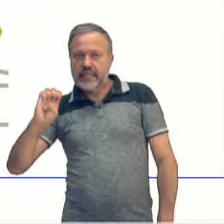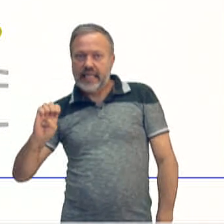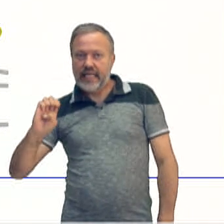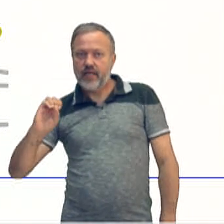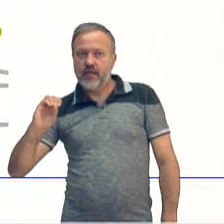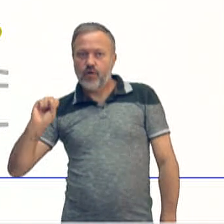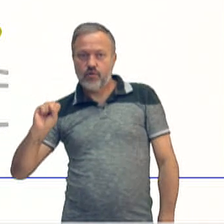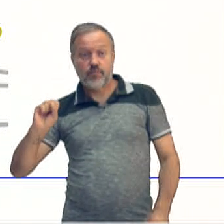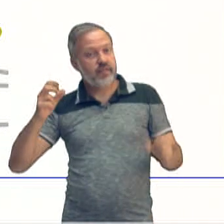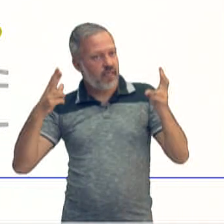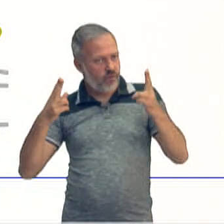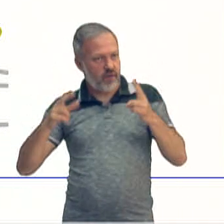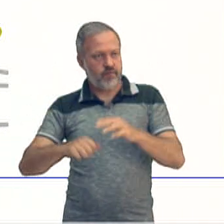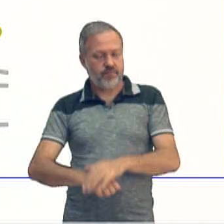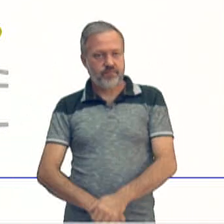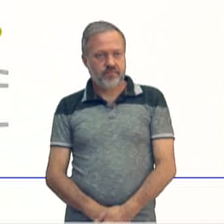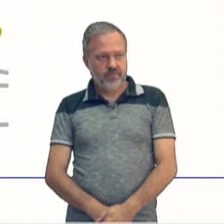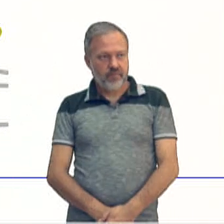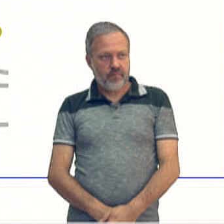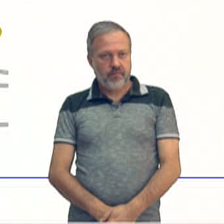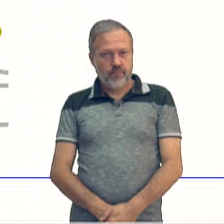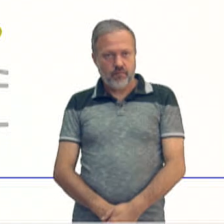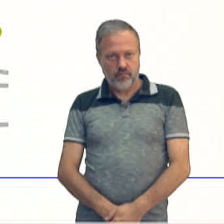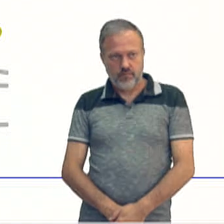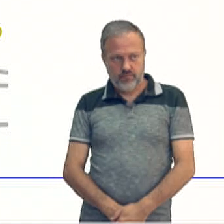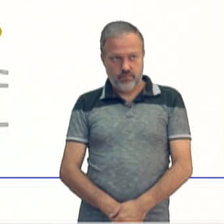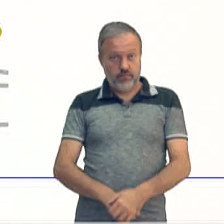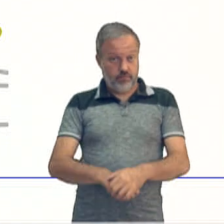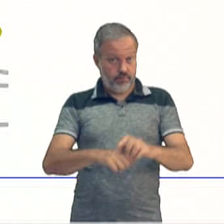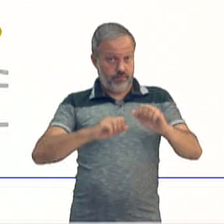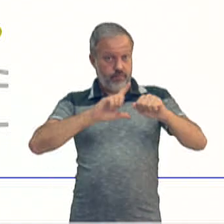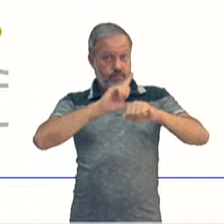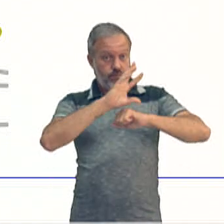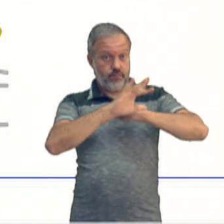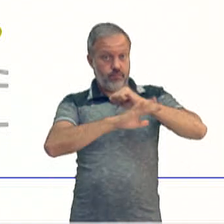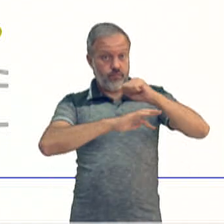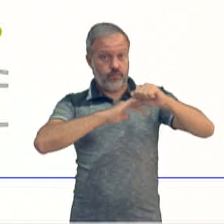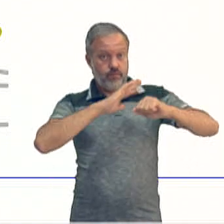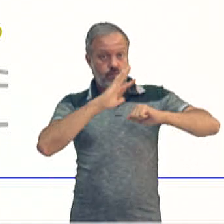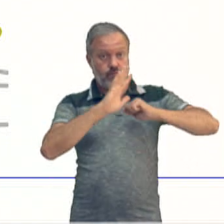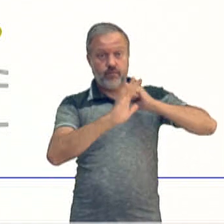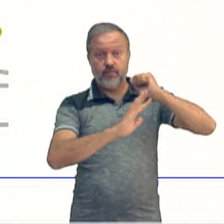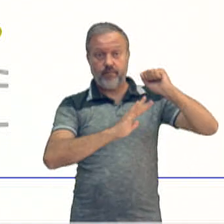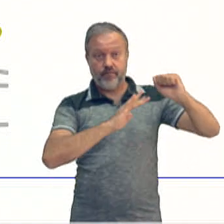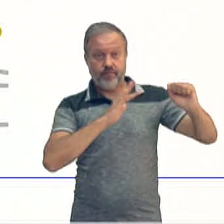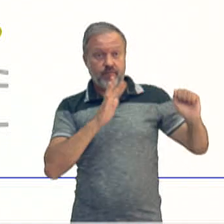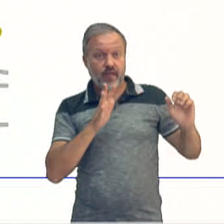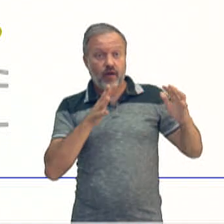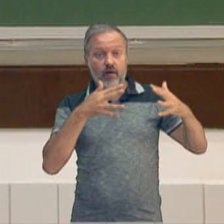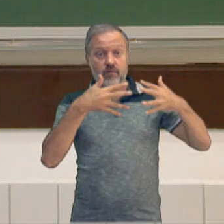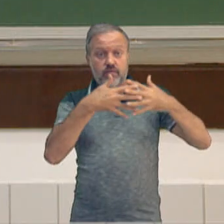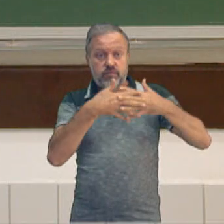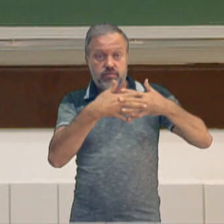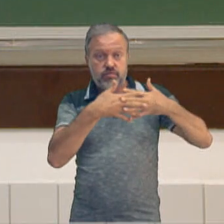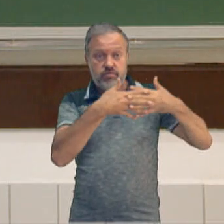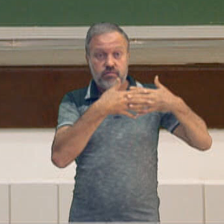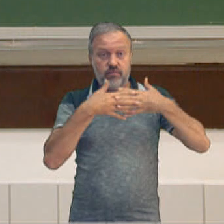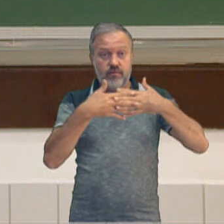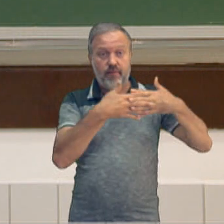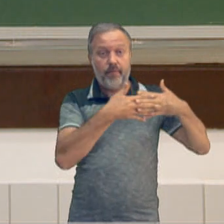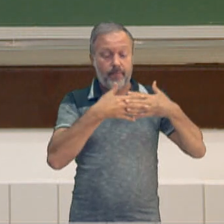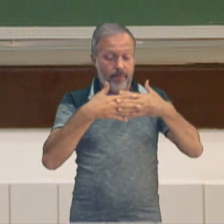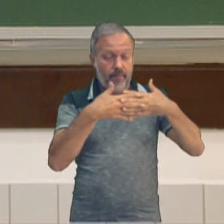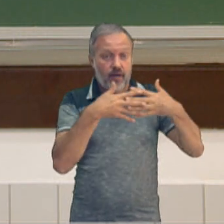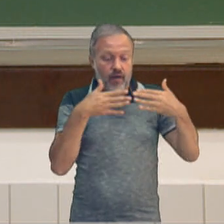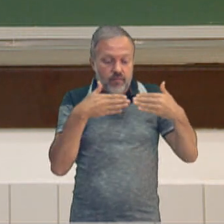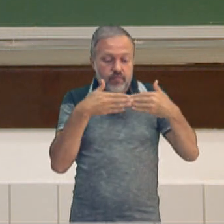moléculas apolares. Tá? Ou seja, eles não têm cargas. E a água é uma molécula polar. Por isso que ela consegue, então, dissolver a maioria dos